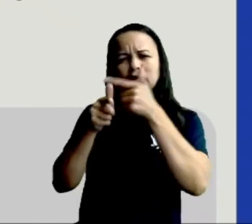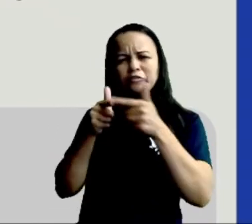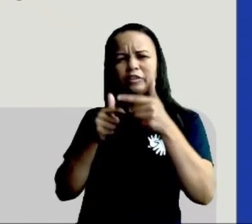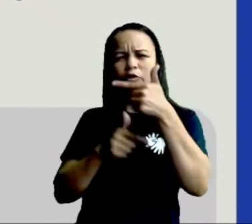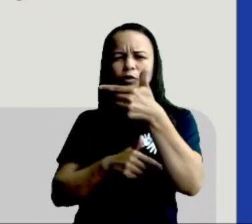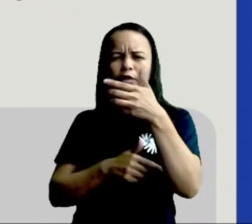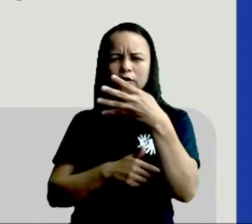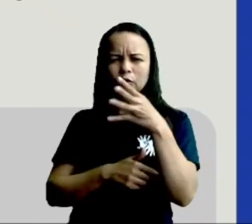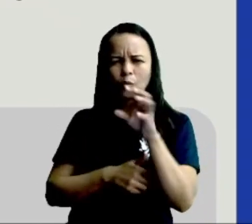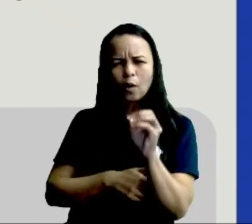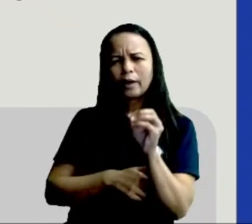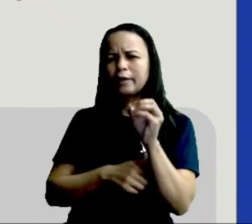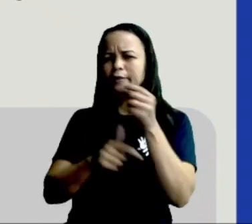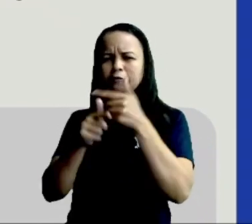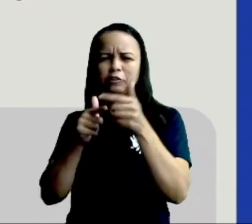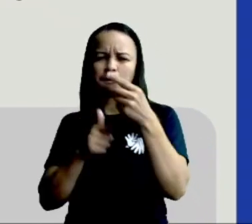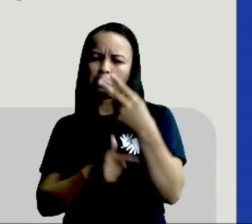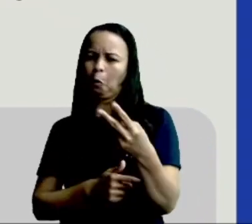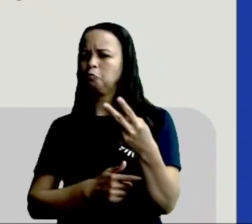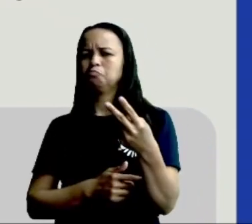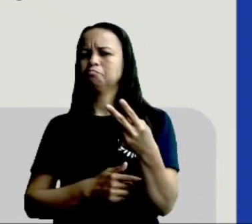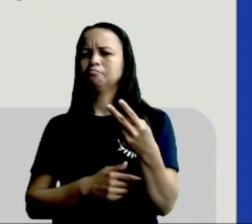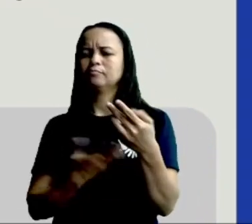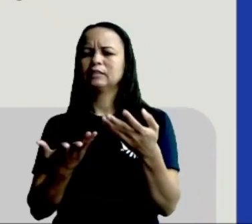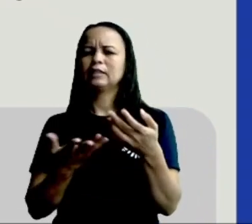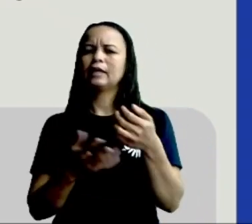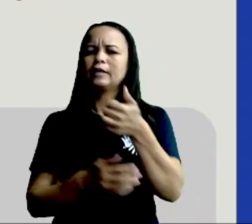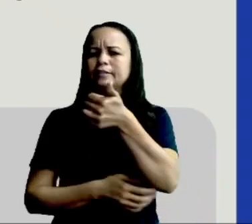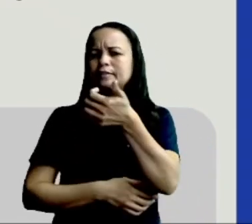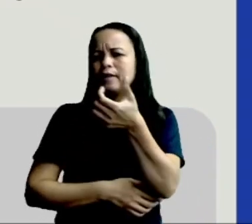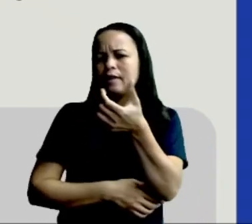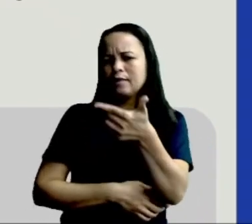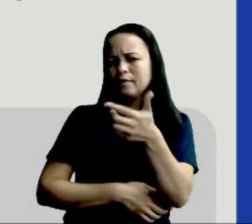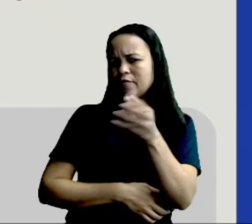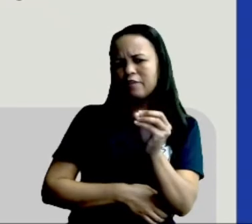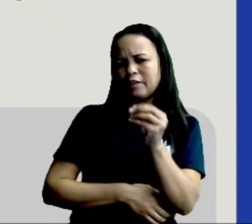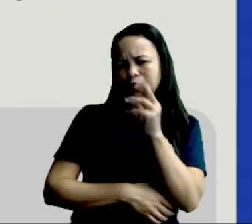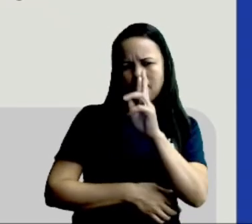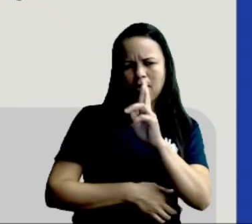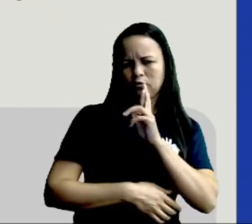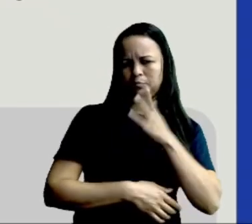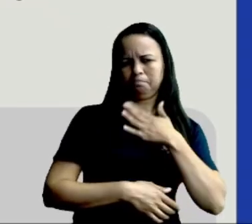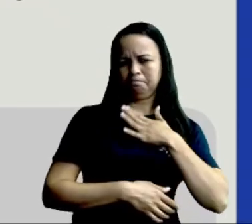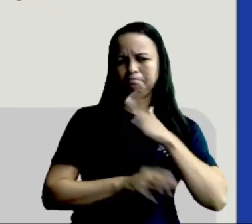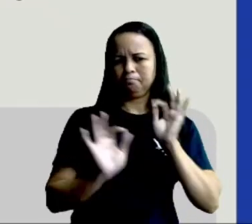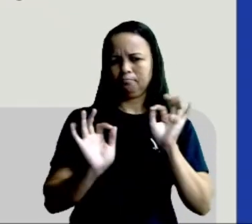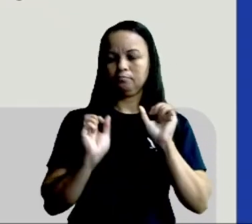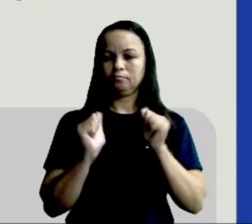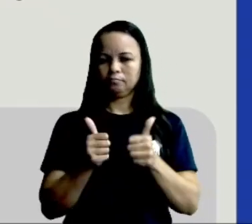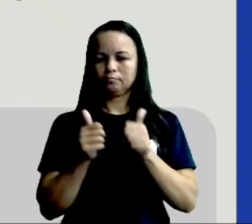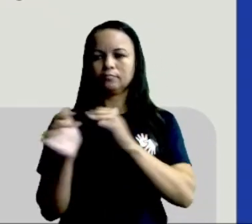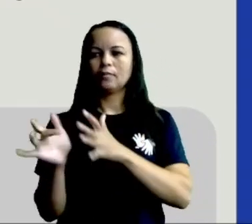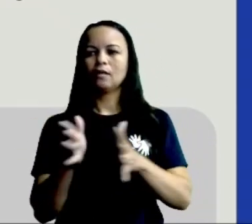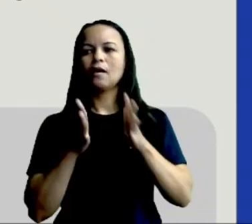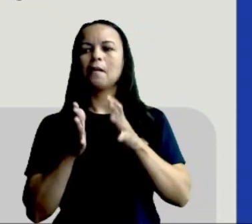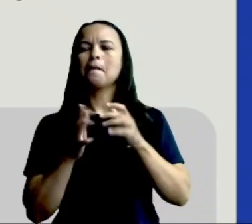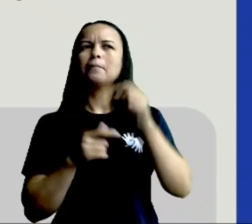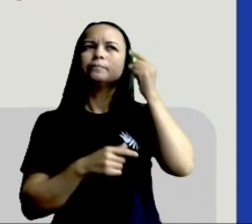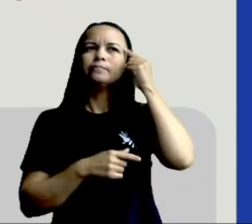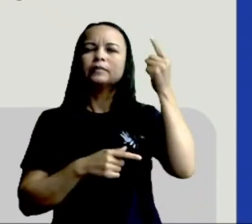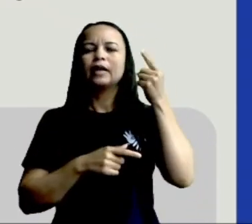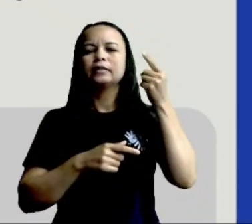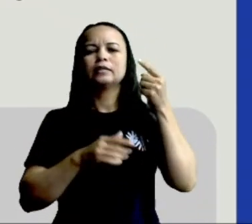240 por 2 e daria 120, é a minha resposta, beleza. Mas eu vou trazer dentro dessa ideia